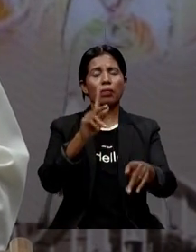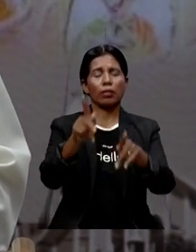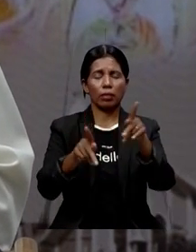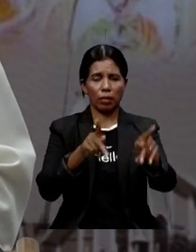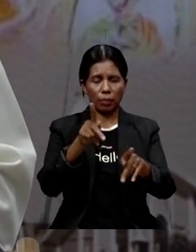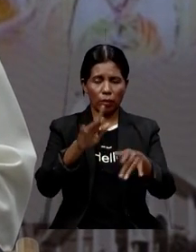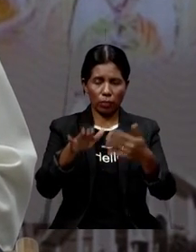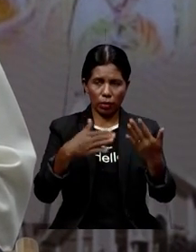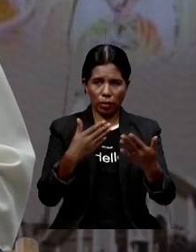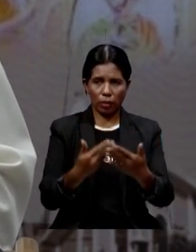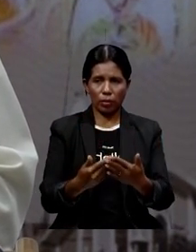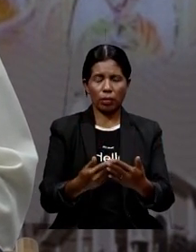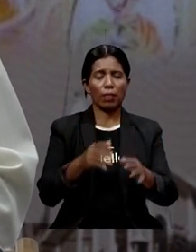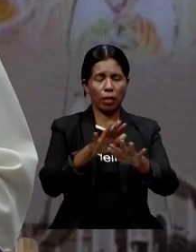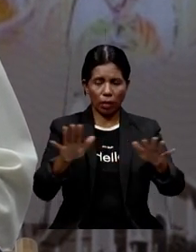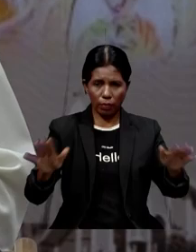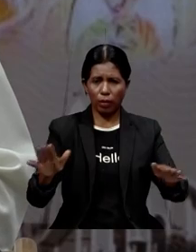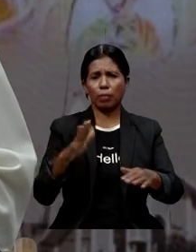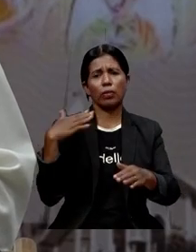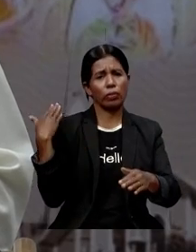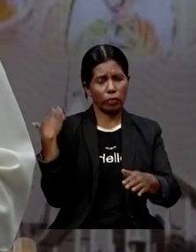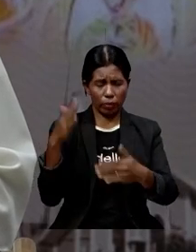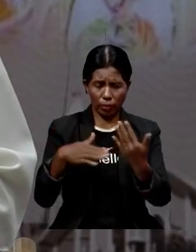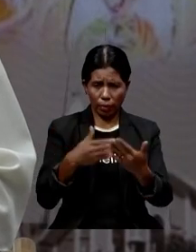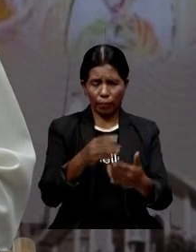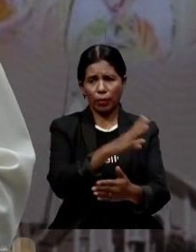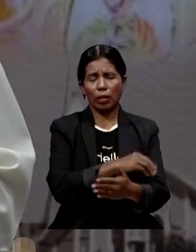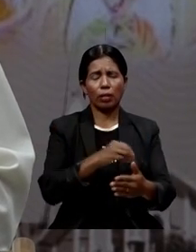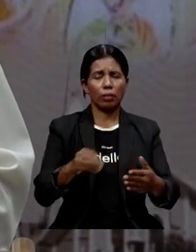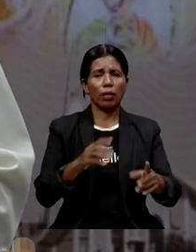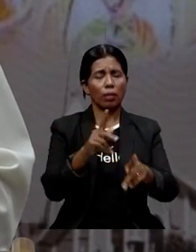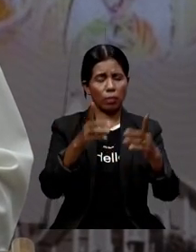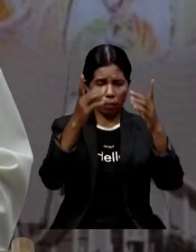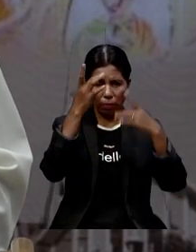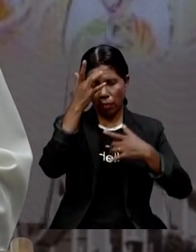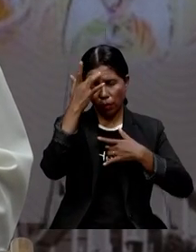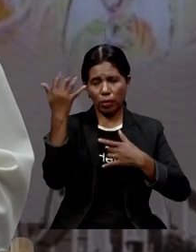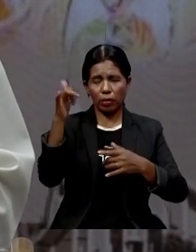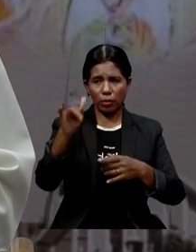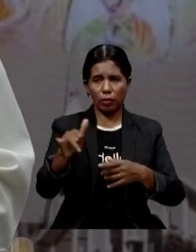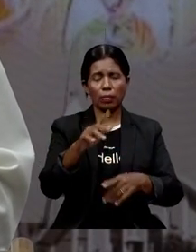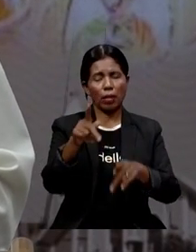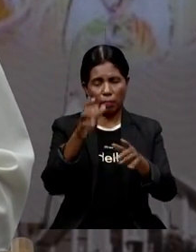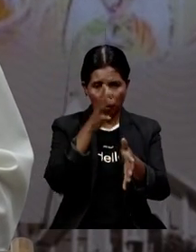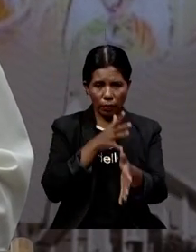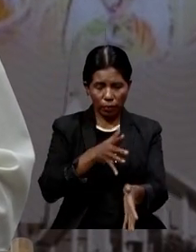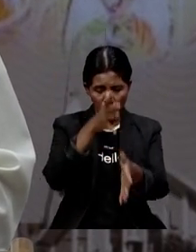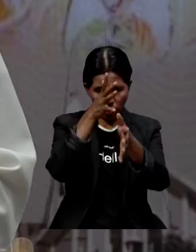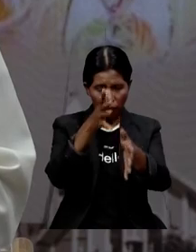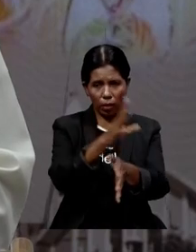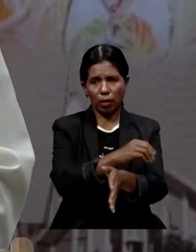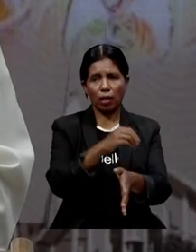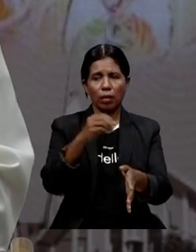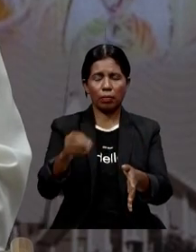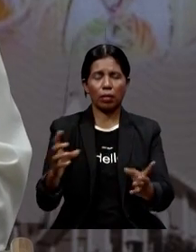gente simples, das crianças, dos jovens, também dos doentes, também dos idosos, para estar com o